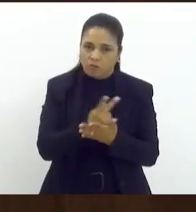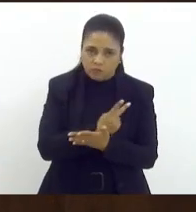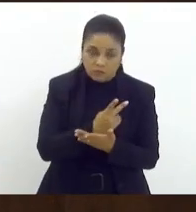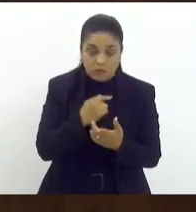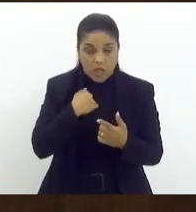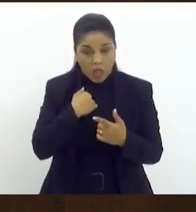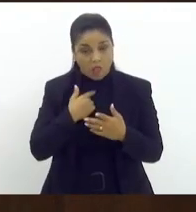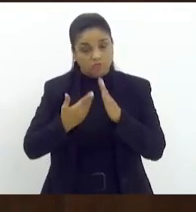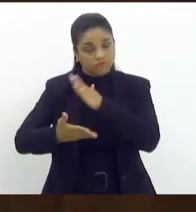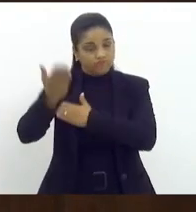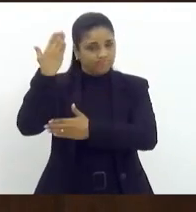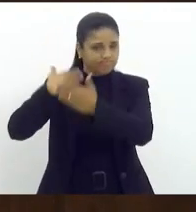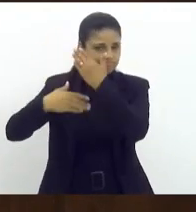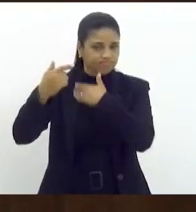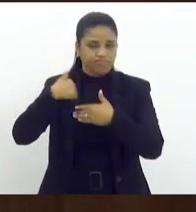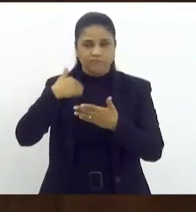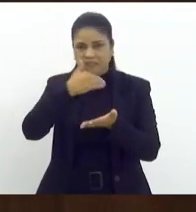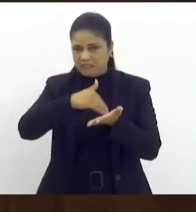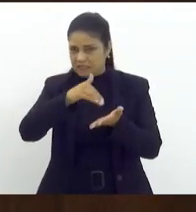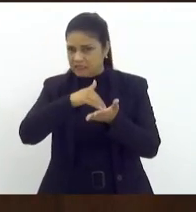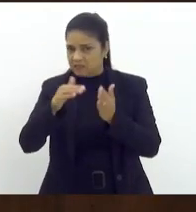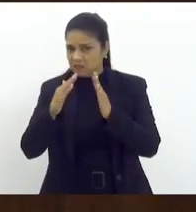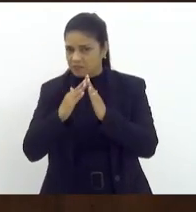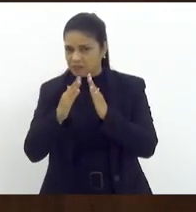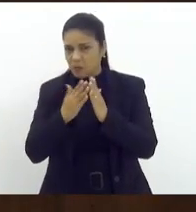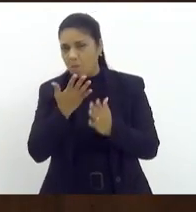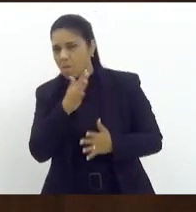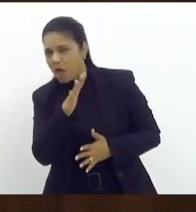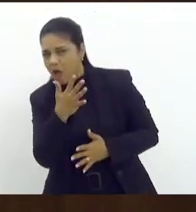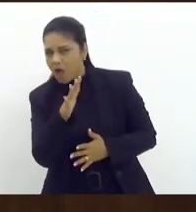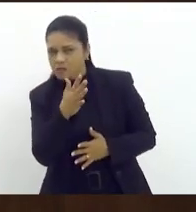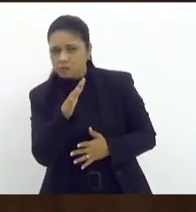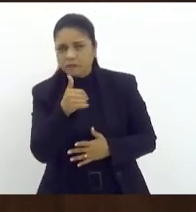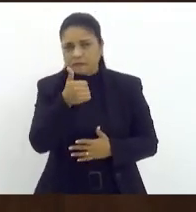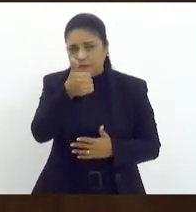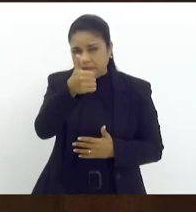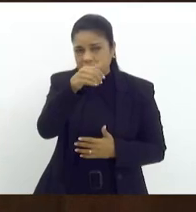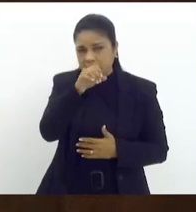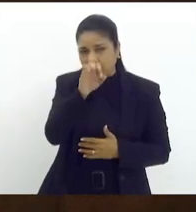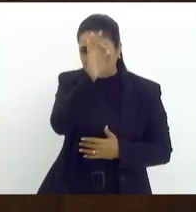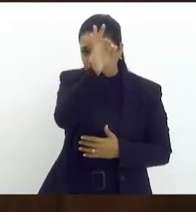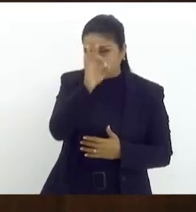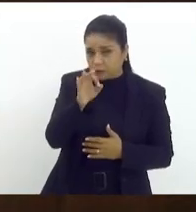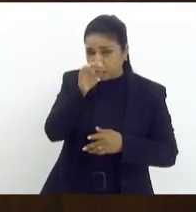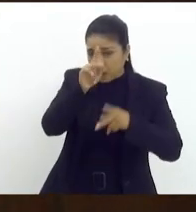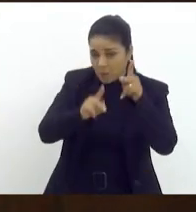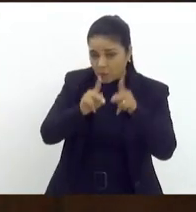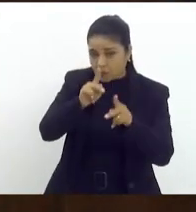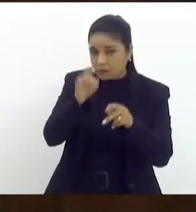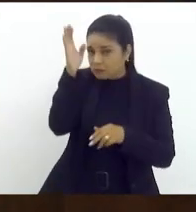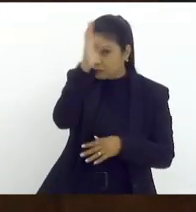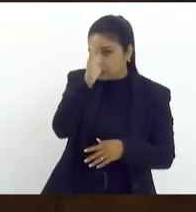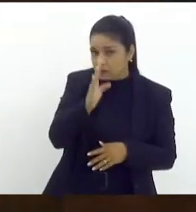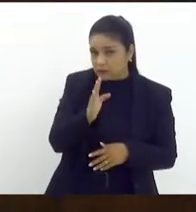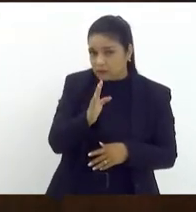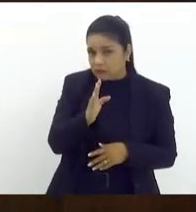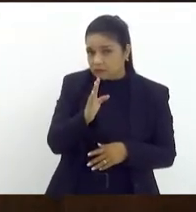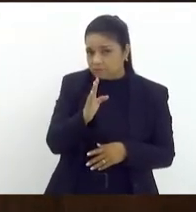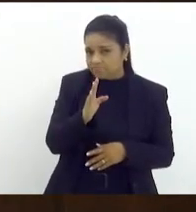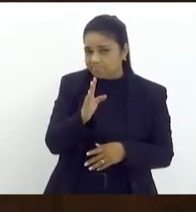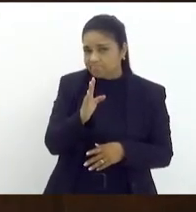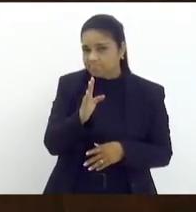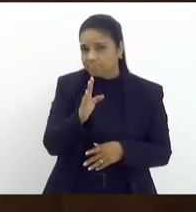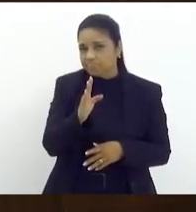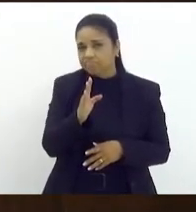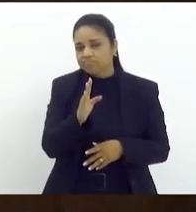de secretário habitação eu me lembro que tinha mais ou menos uma Estimativa de 10% da população brasileira eu acho que era esse